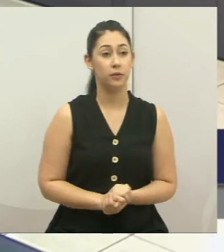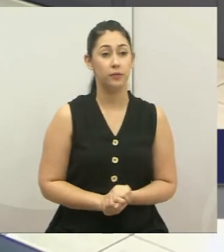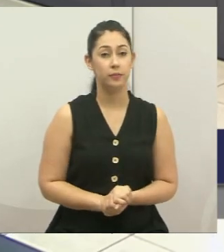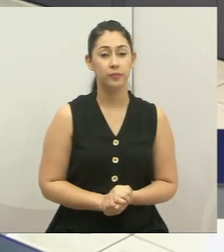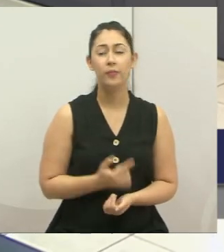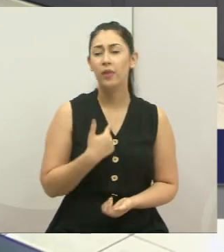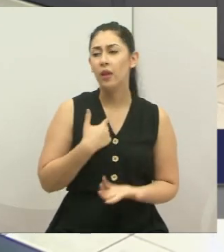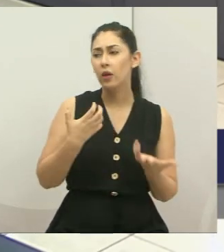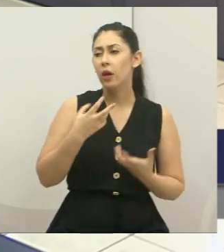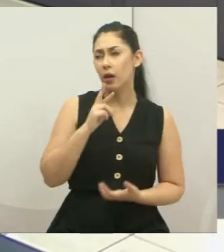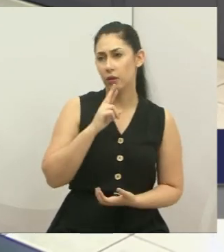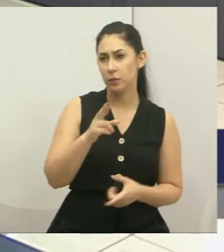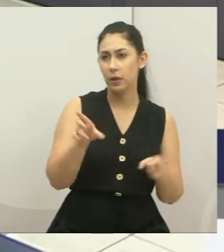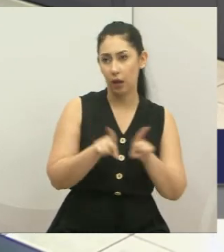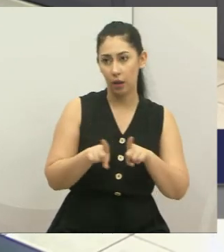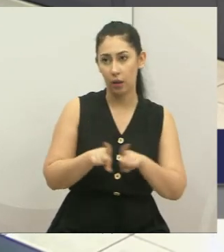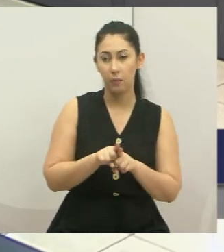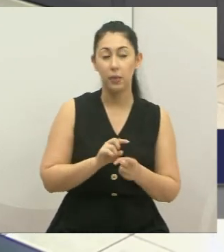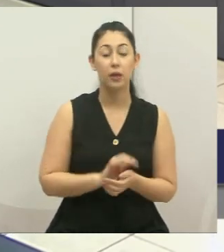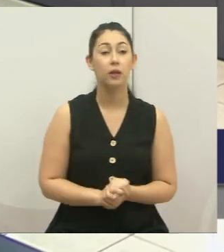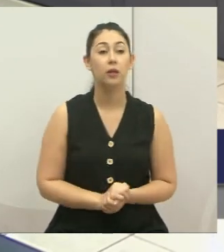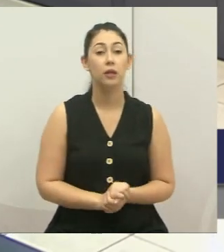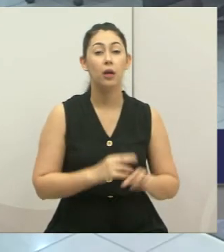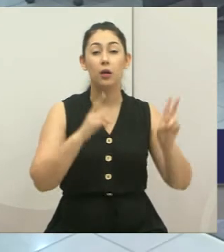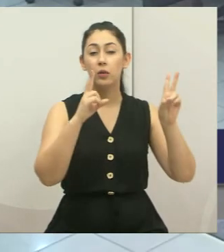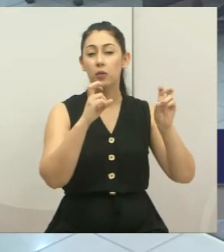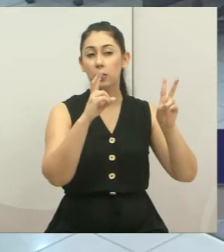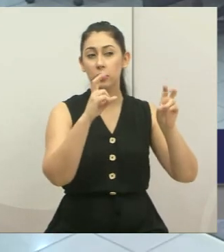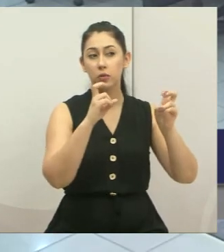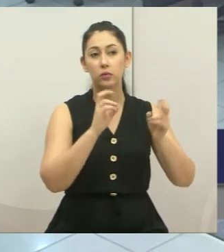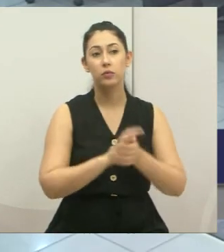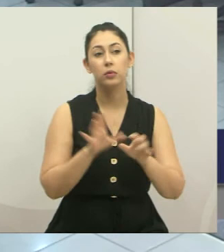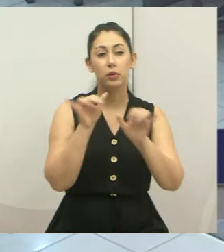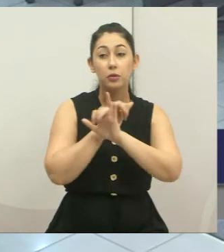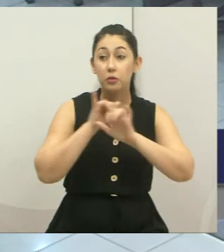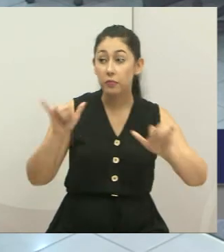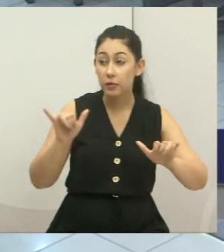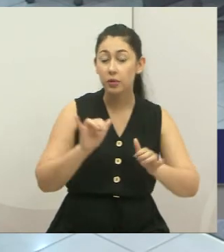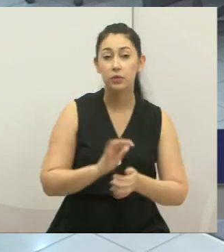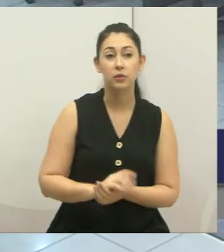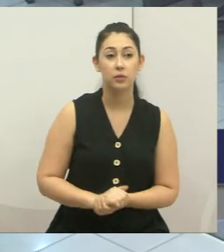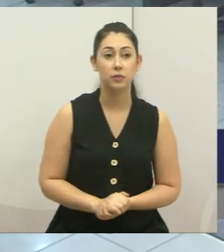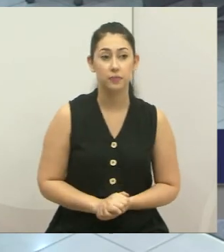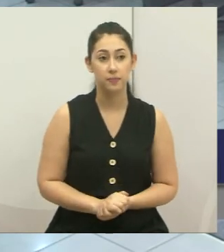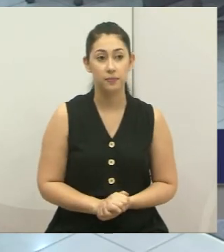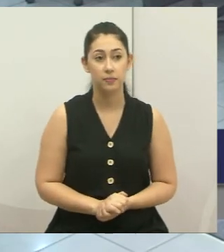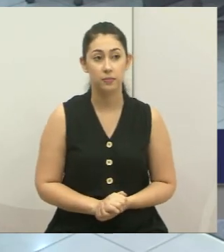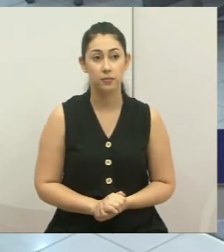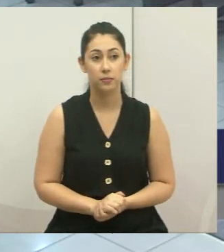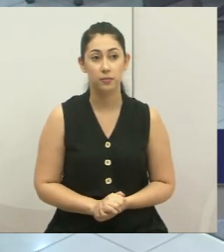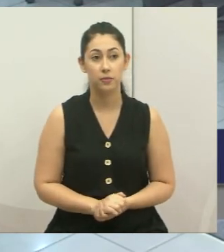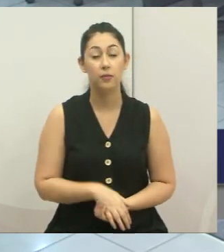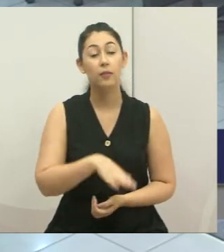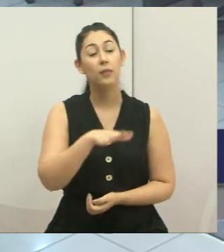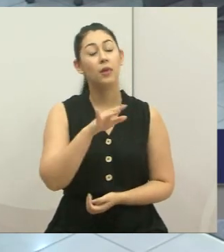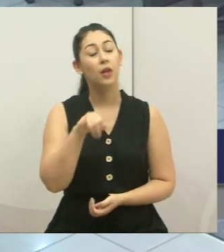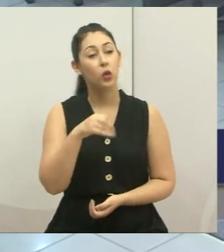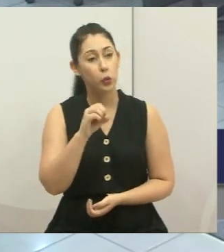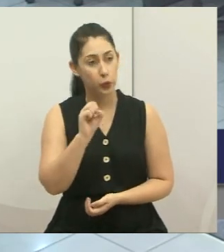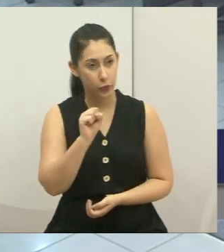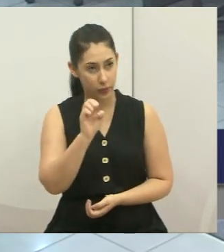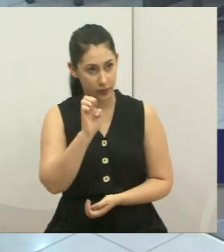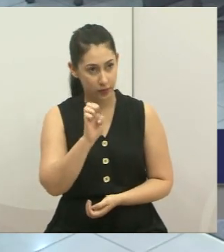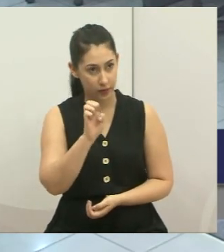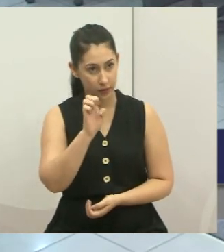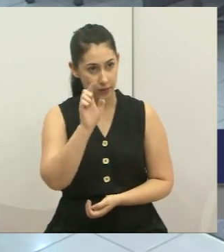Deixa eu responder também a pergunta sobre a questão da divulgação. Zé Roberto,